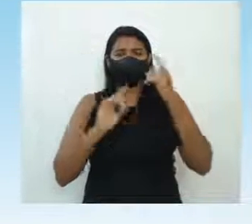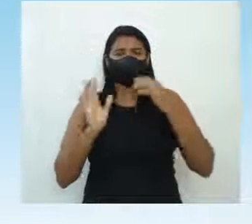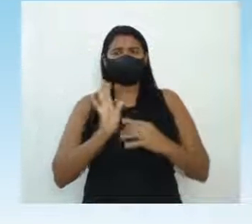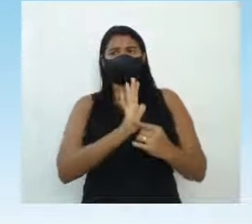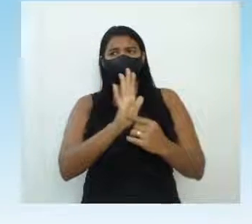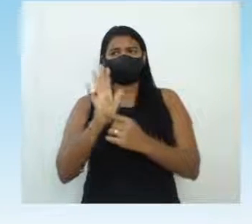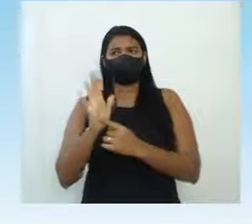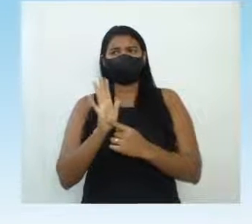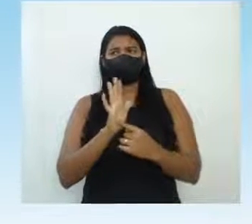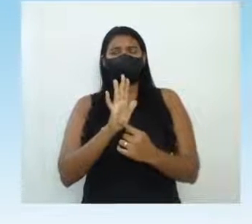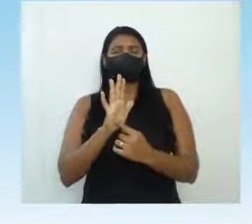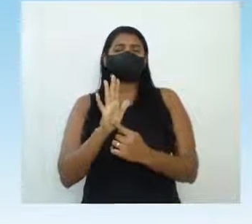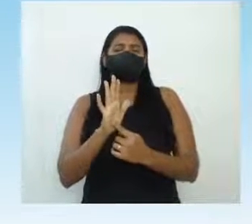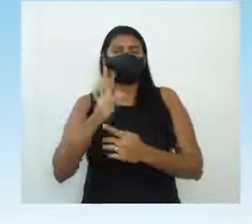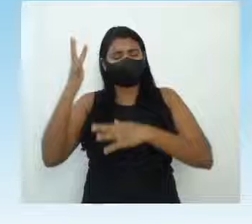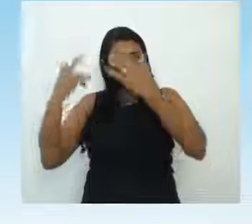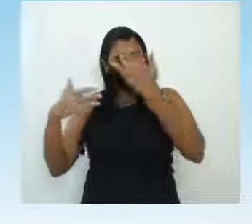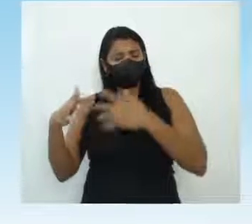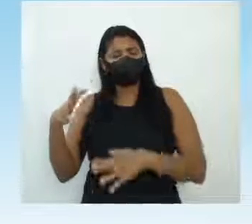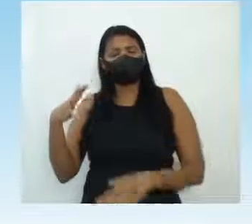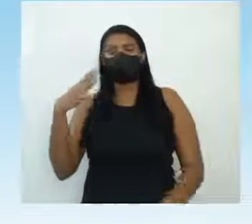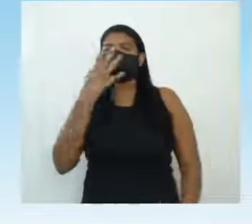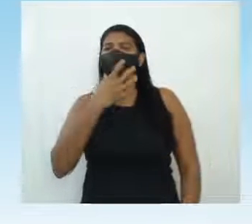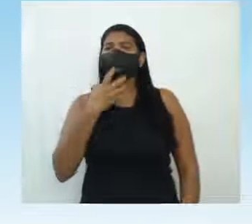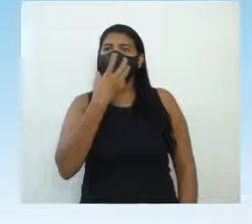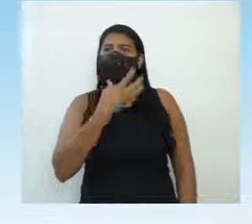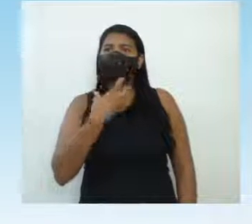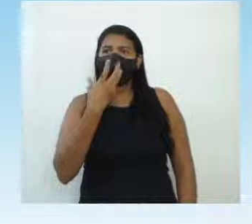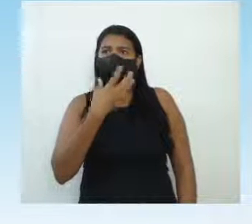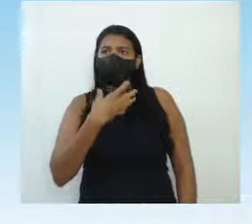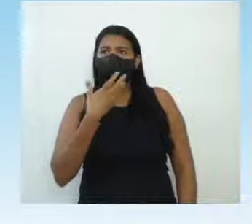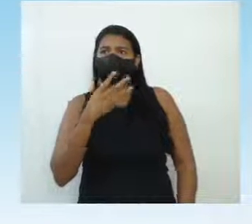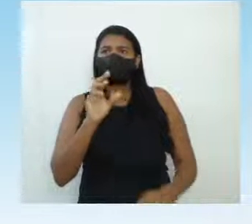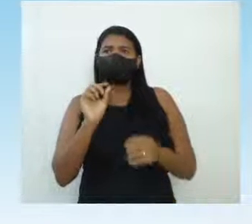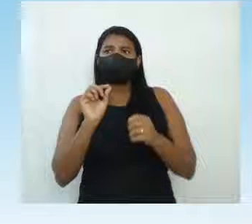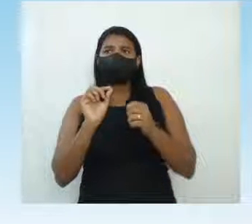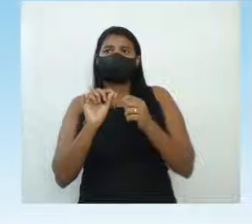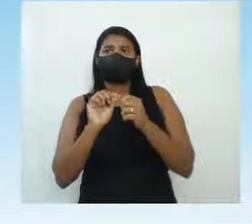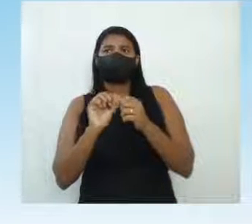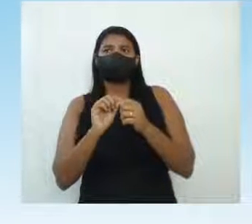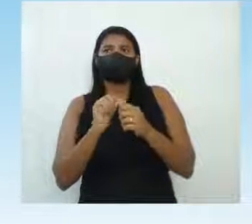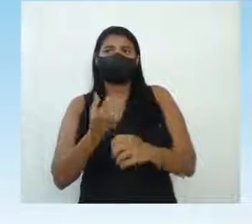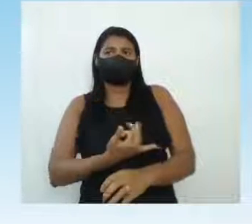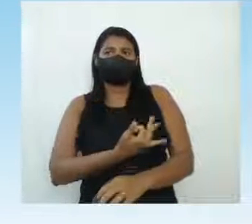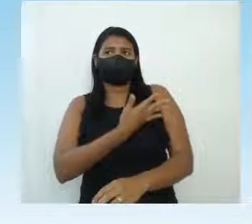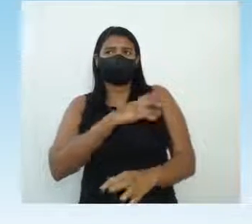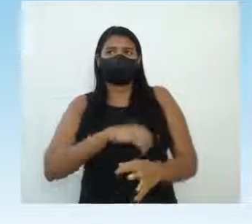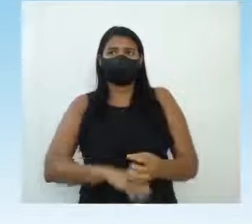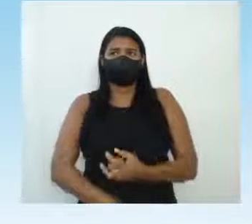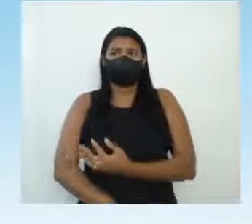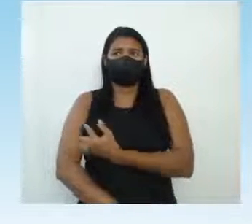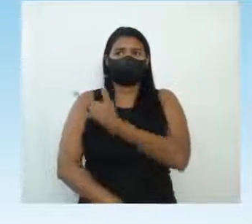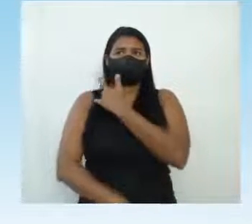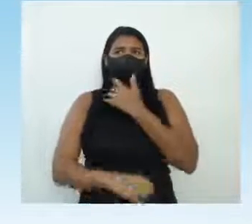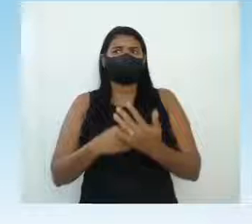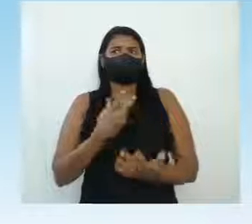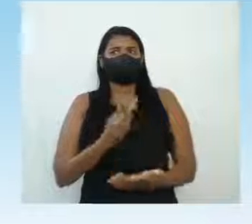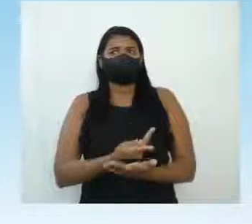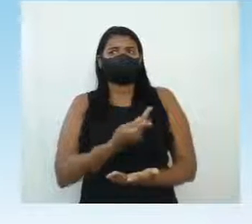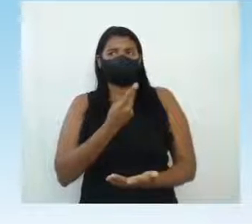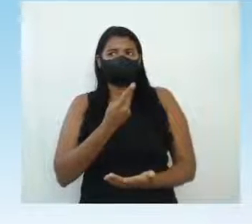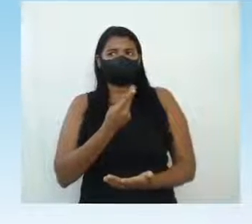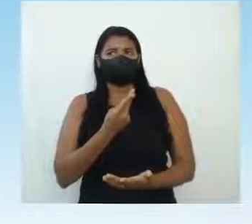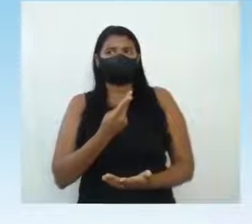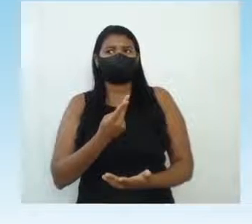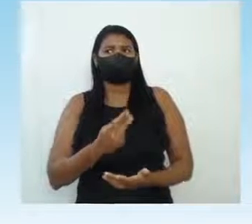certamente ele está escutando uma música, e essa música fez ele se emocionar e fazer esse movimento acontecer.